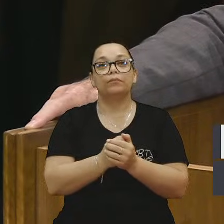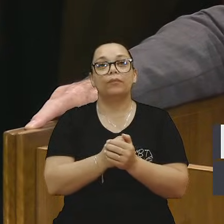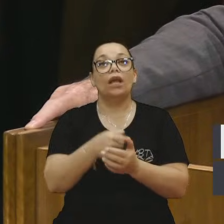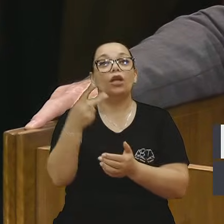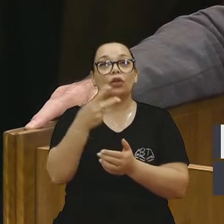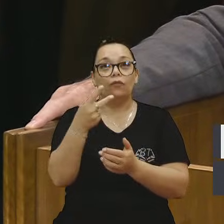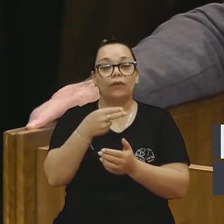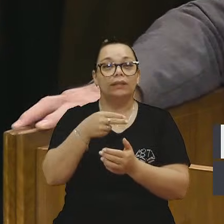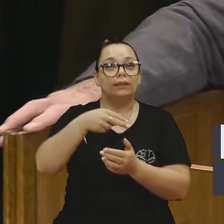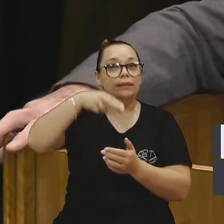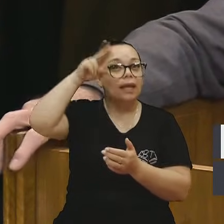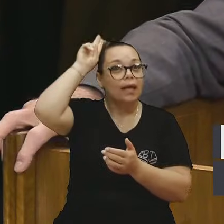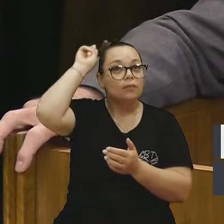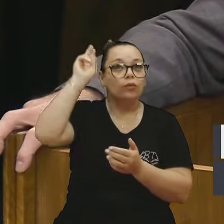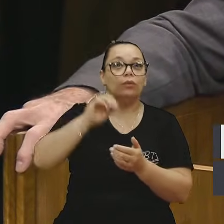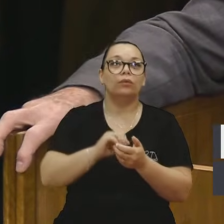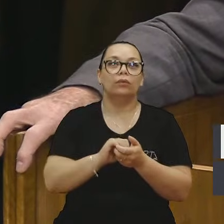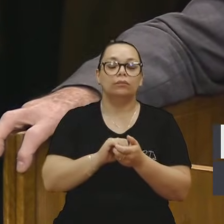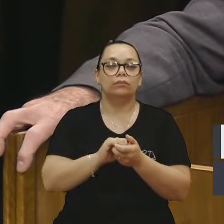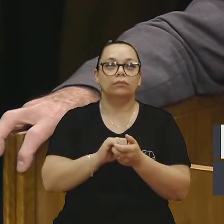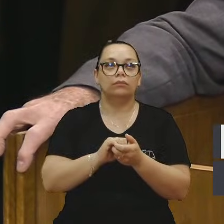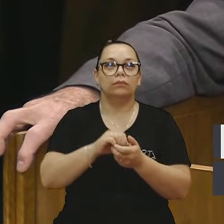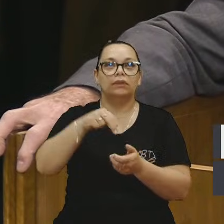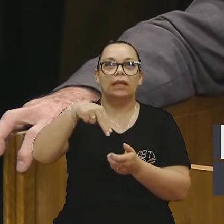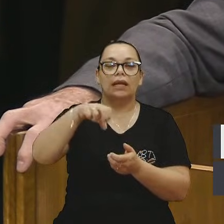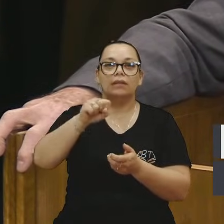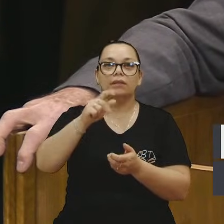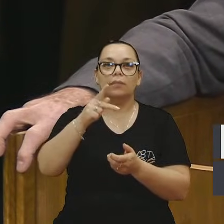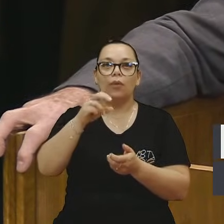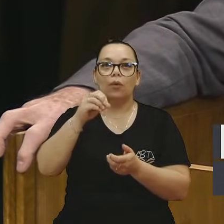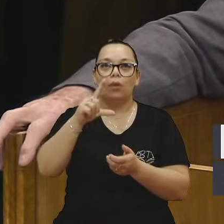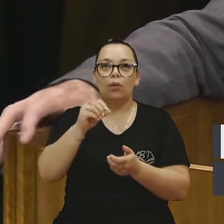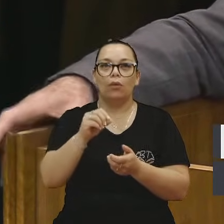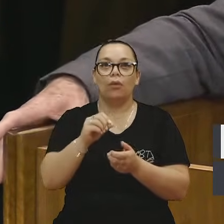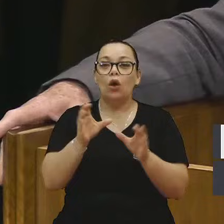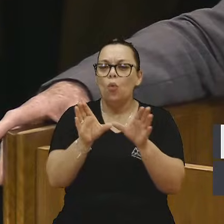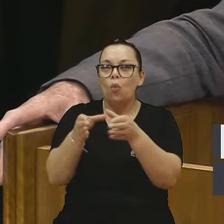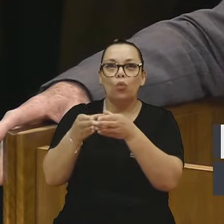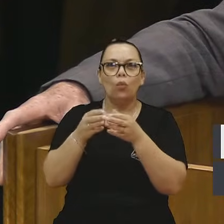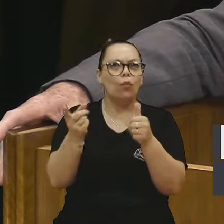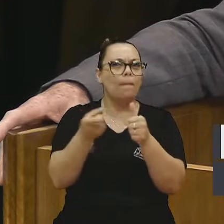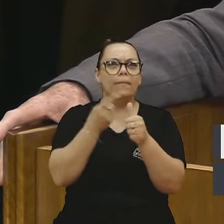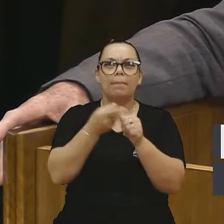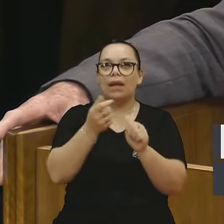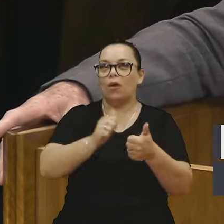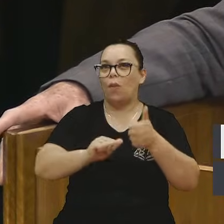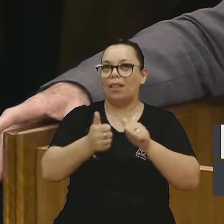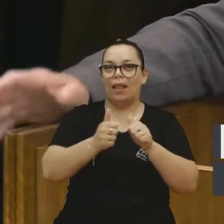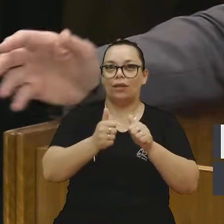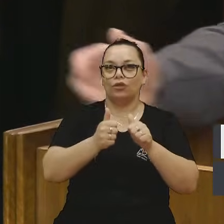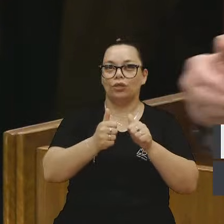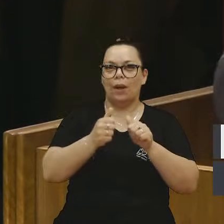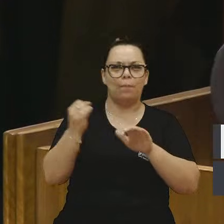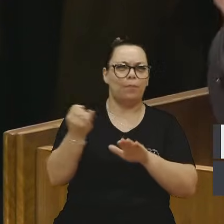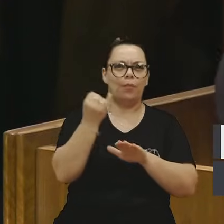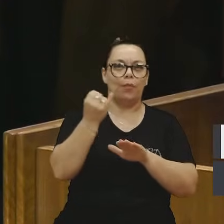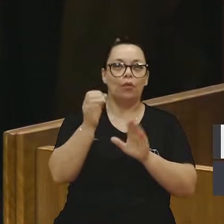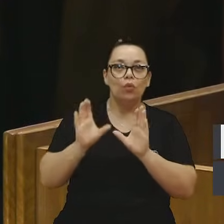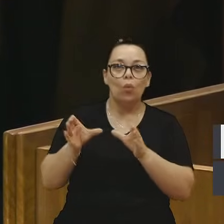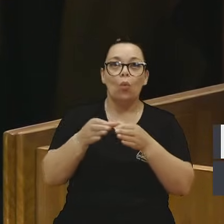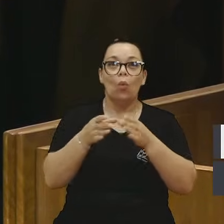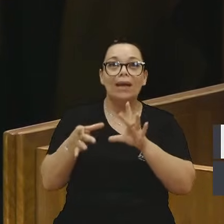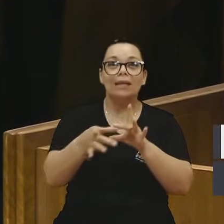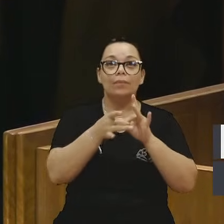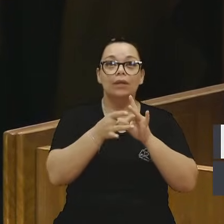vice Néspolo. Eu estou lá na Secretaria com uma equipe de primeira qualidade, de primeira linha. E é com esse